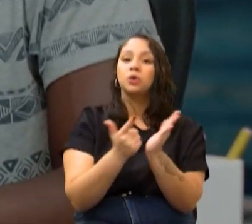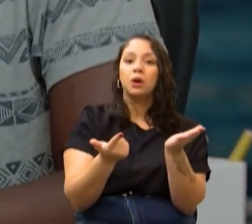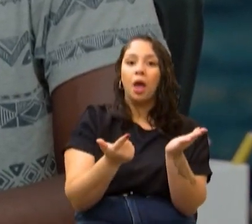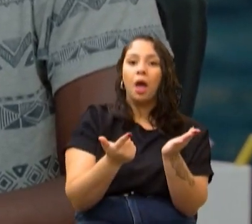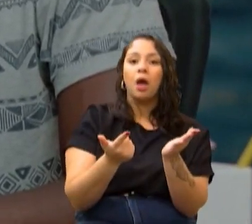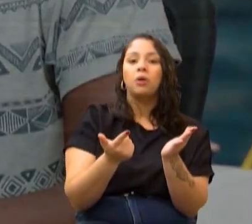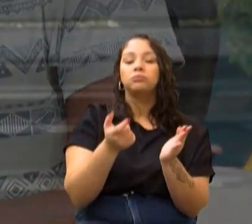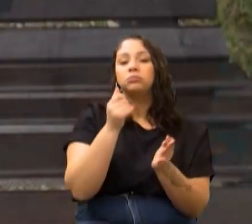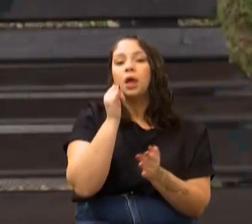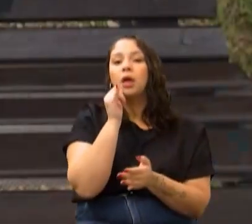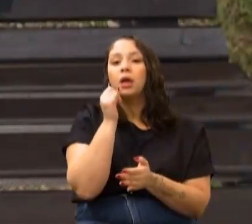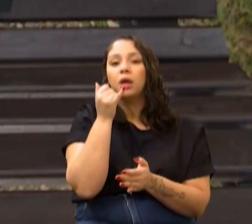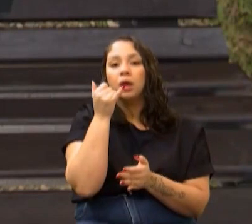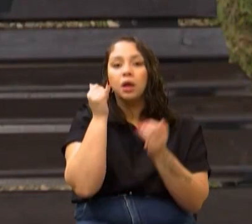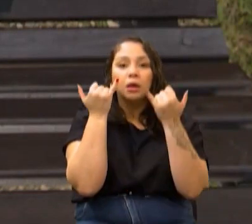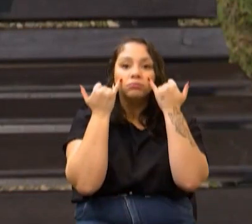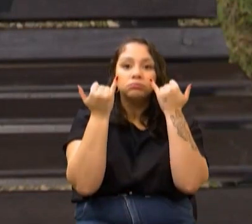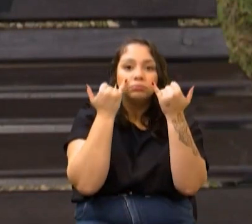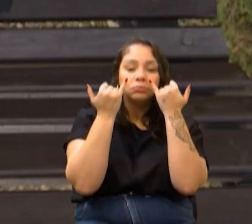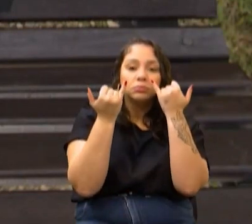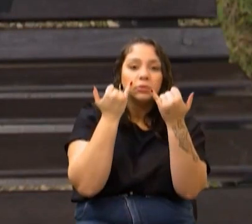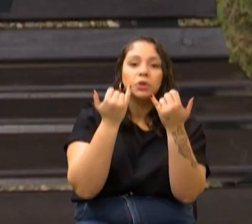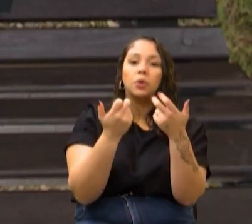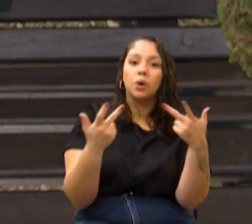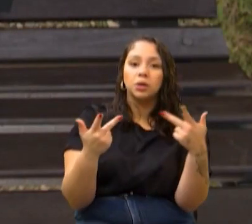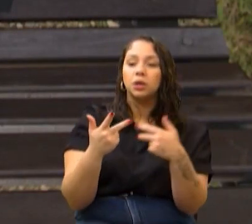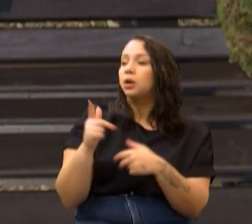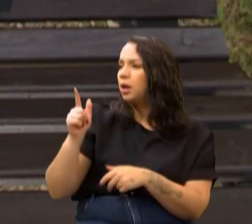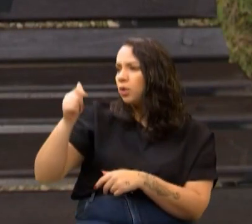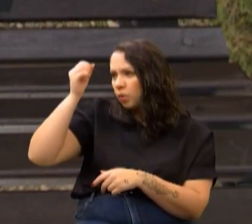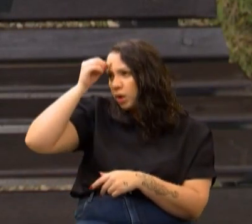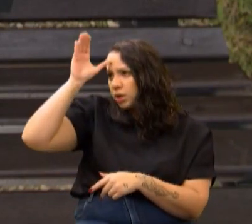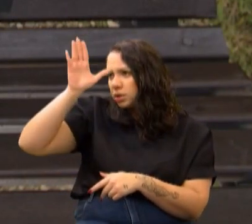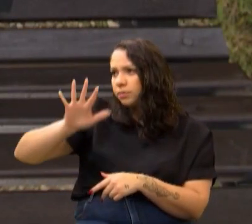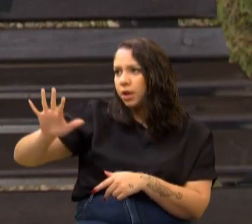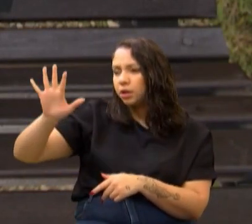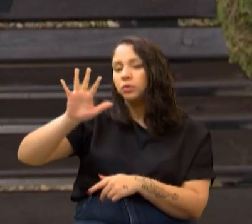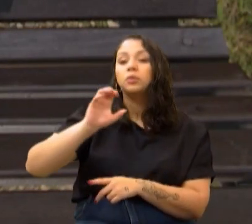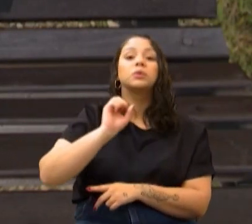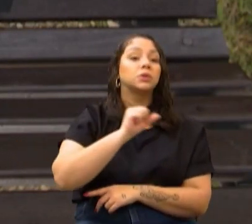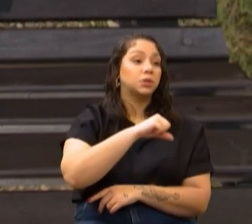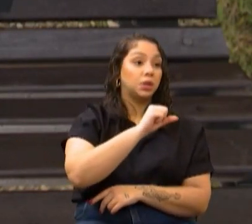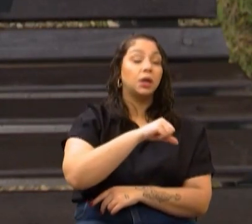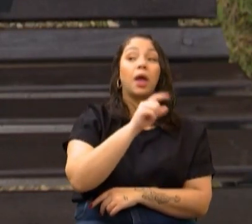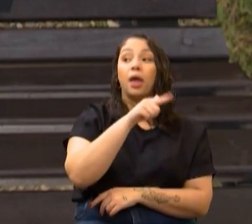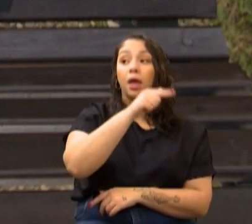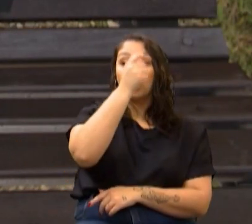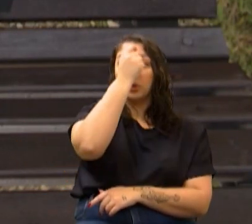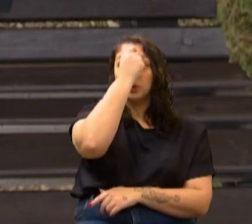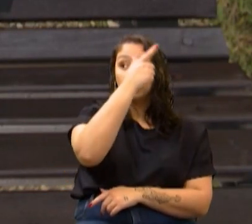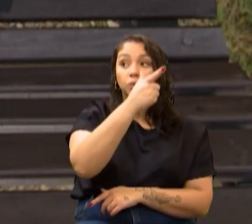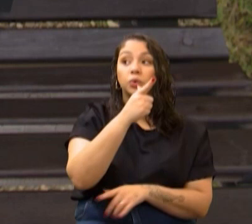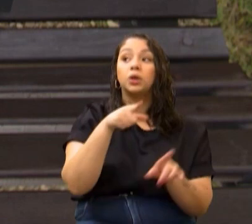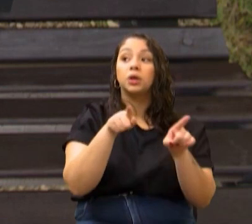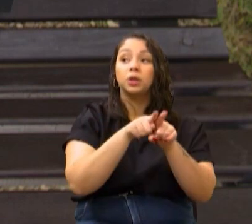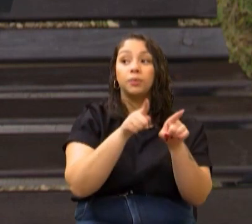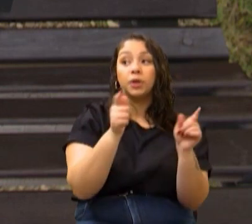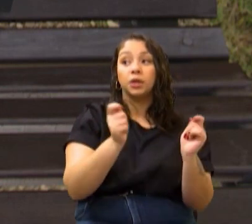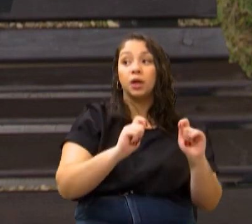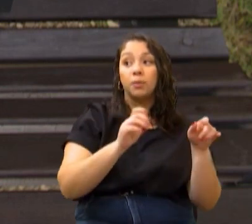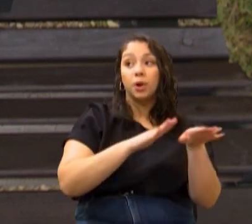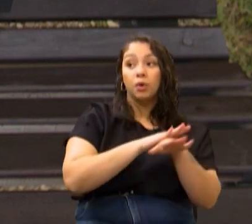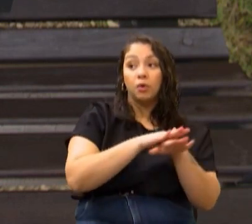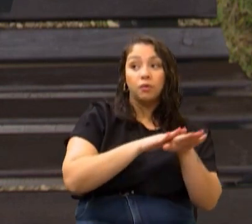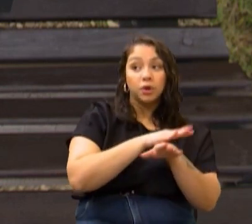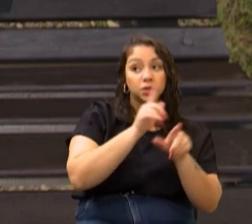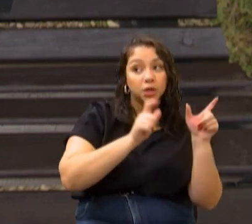de jornais eletrônicos, revistas, magazines, essas coisas. É conhecimento. Então, conhecimento e cultura, até